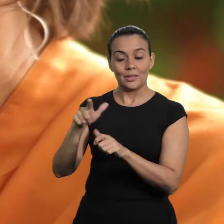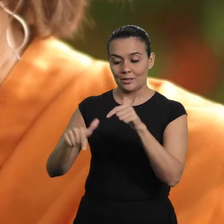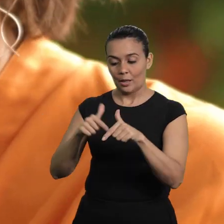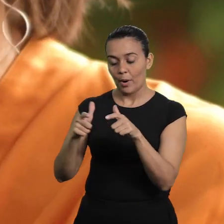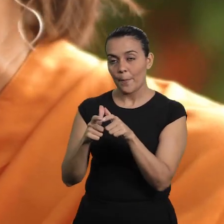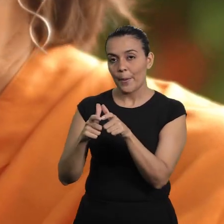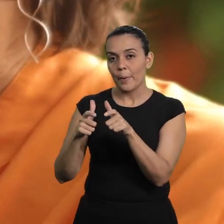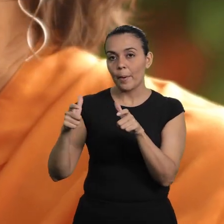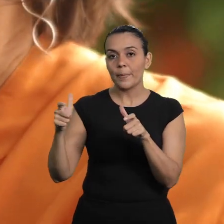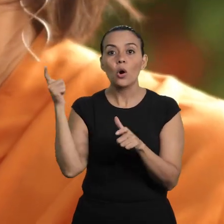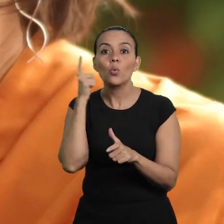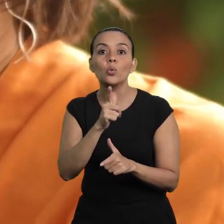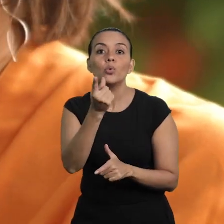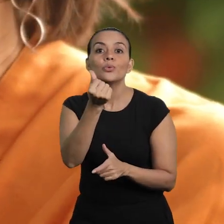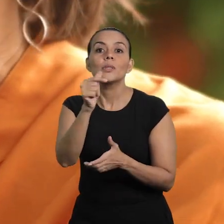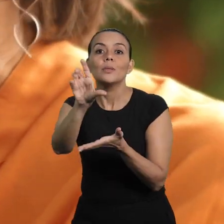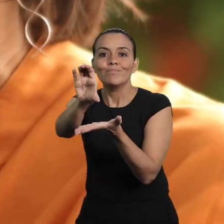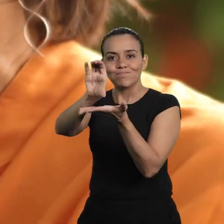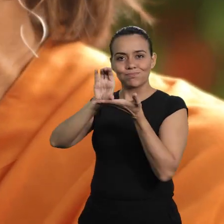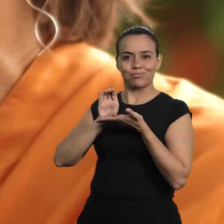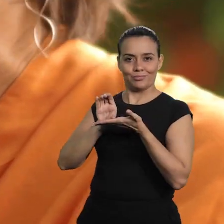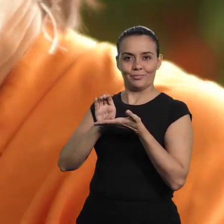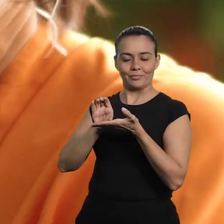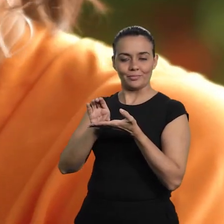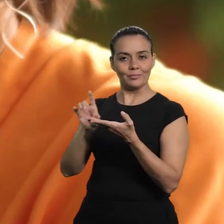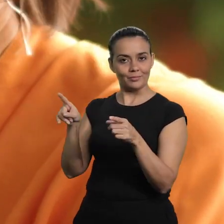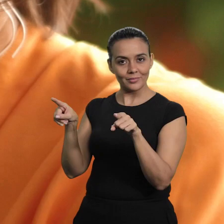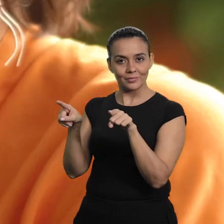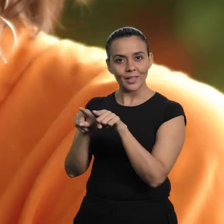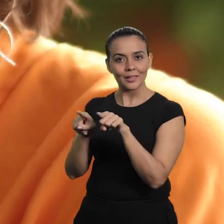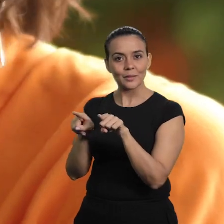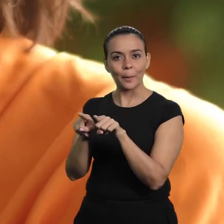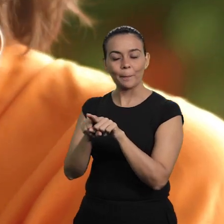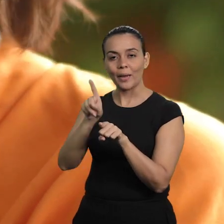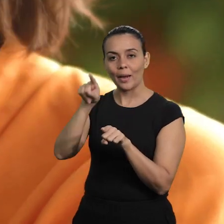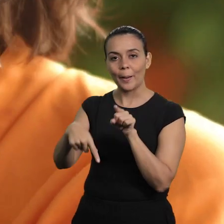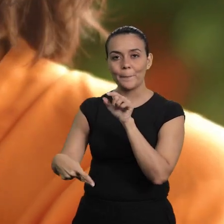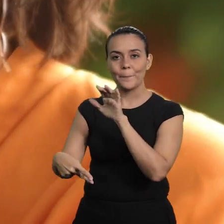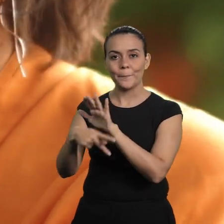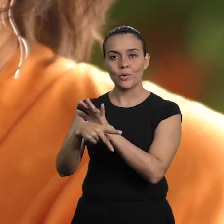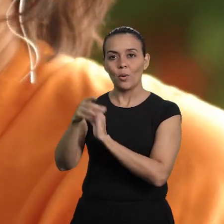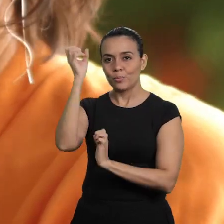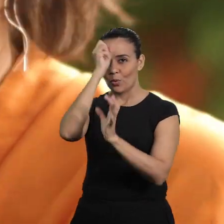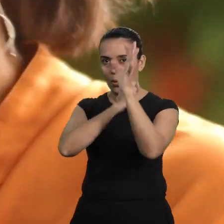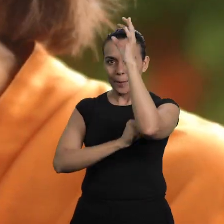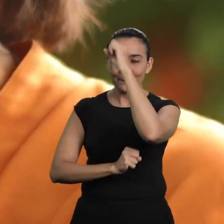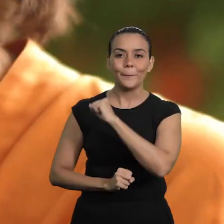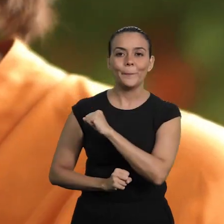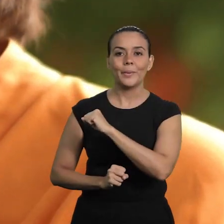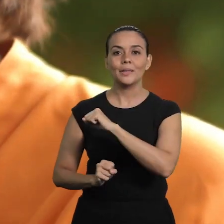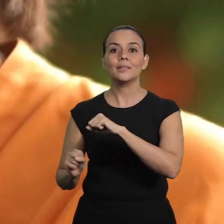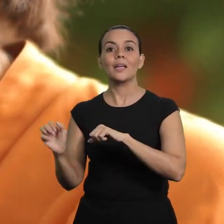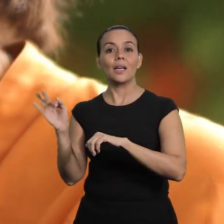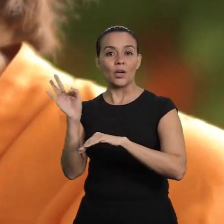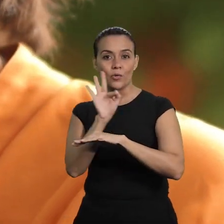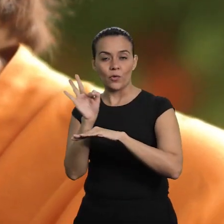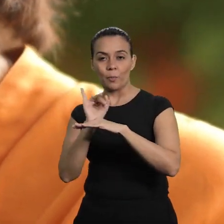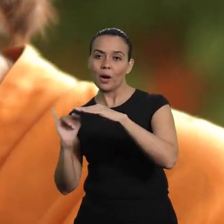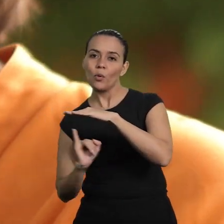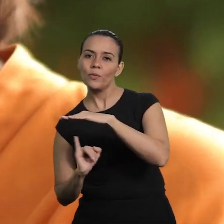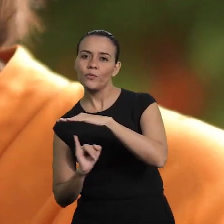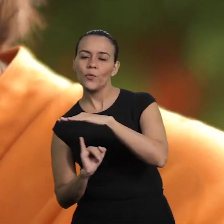negócios, acessarem capital e diferentes outros instrumentos. É uma educação formal ou informal